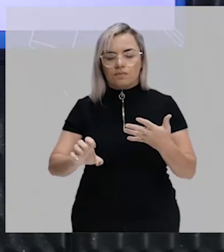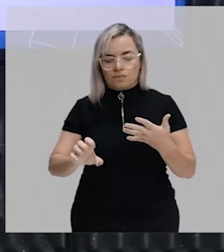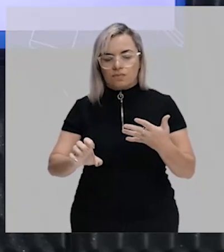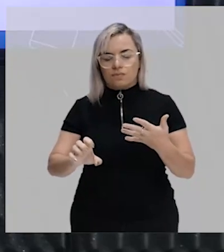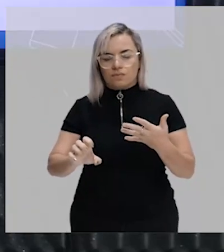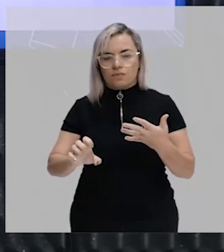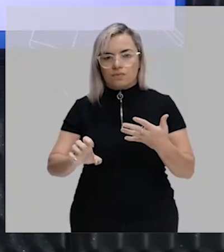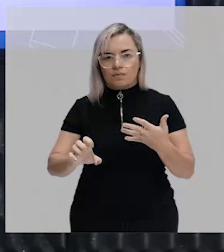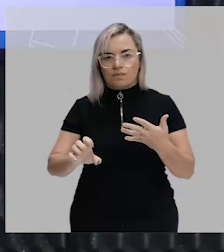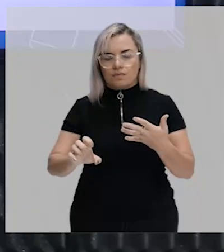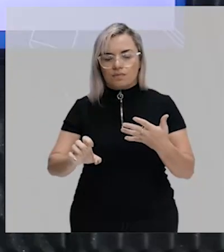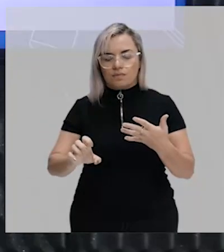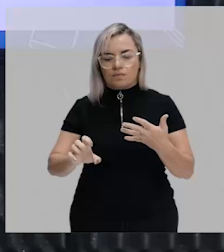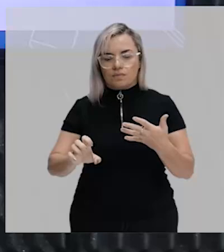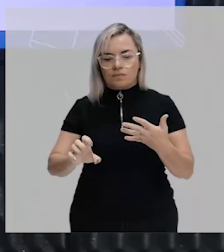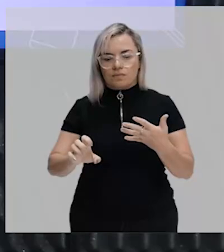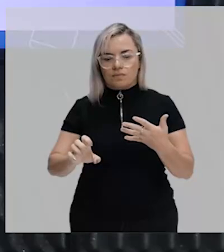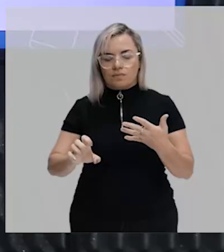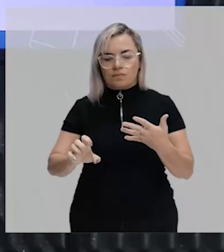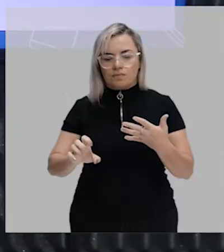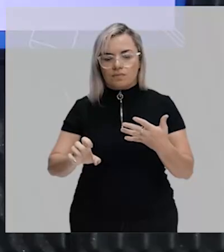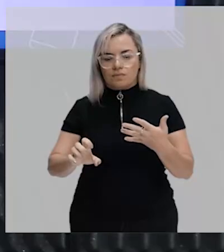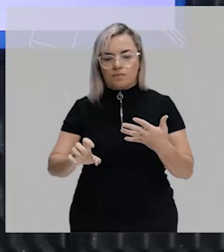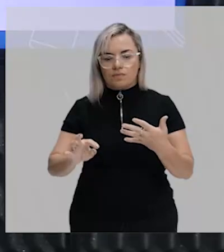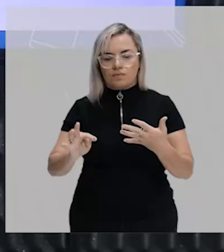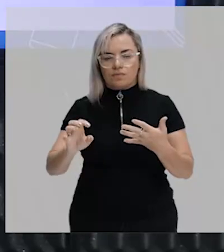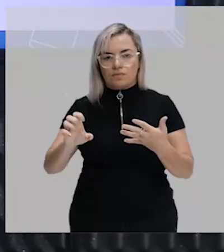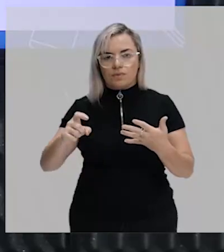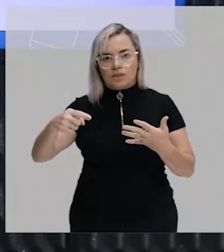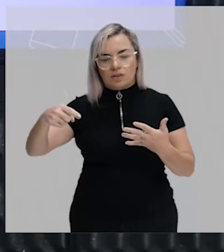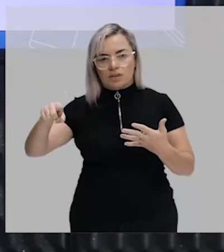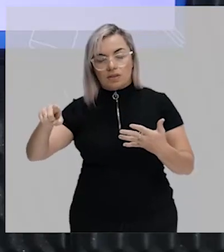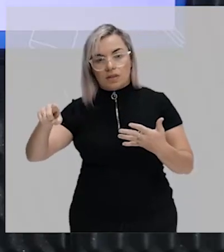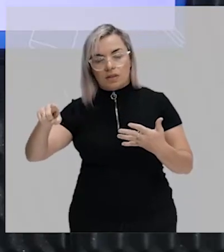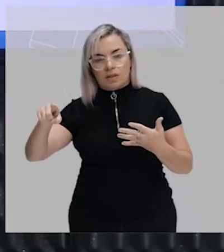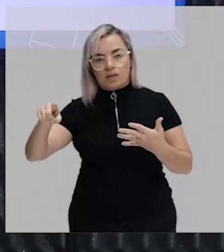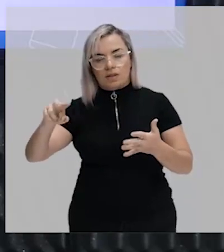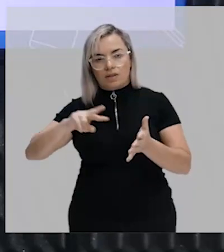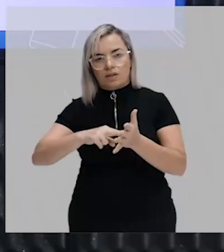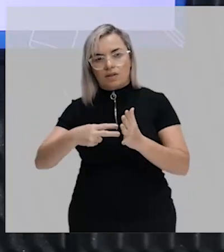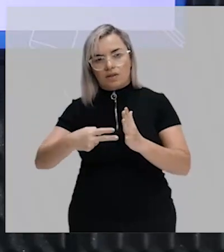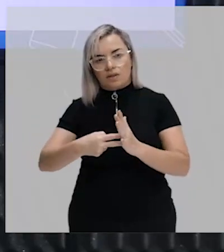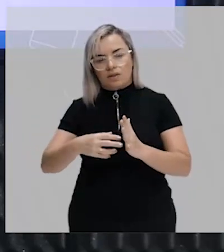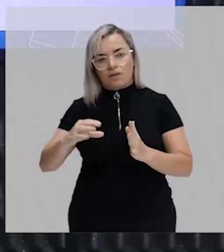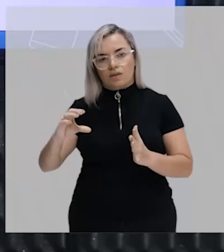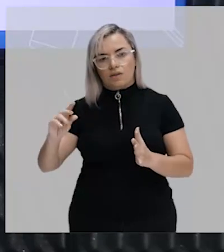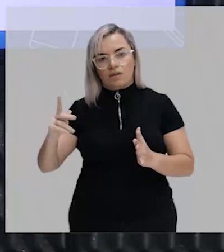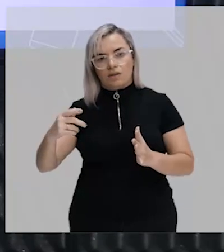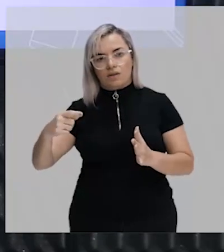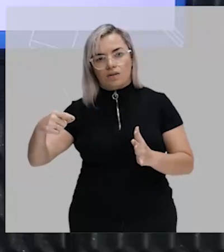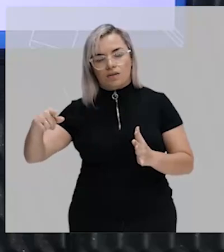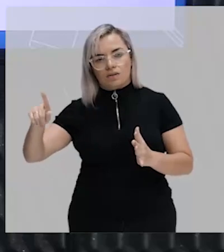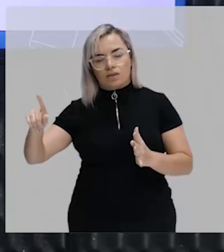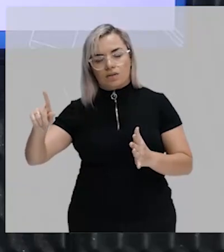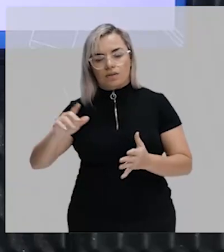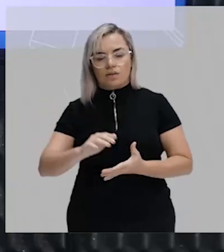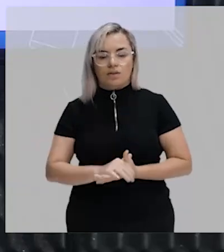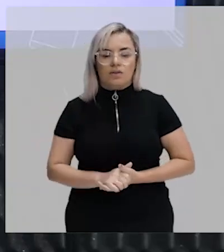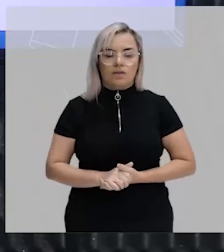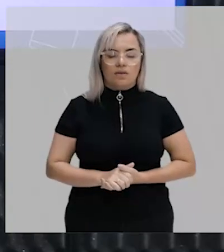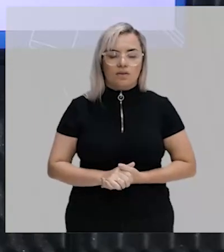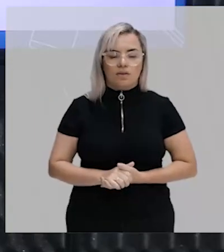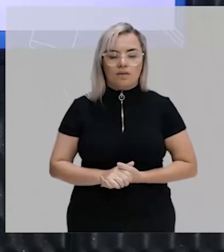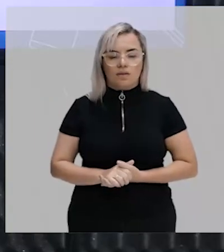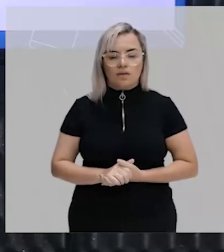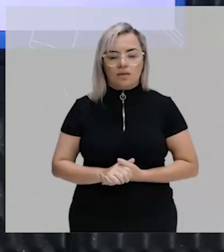ou café? Para quem não sabe o que significa té, é chá, tá? Que em inglês é tia, né? Em espanhol é té. Então,